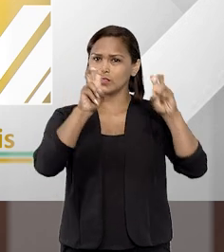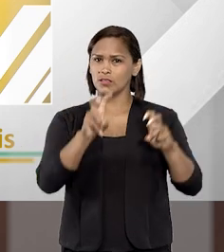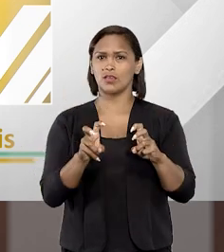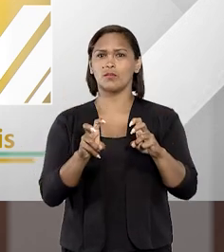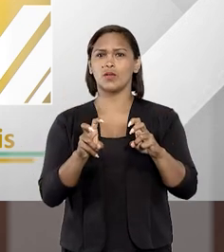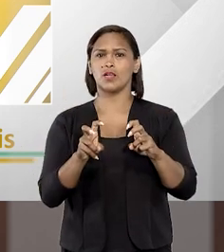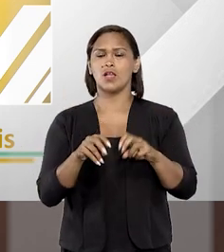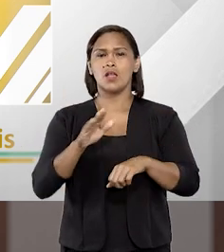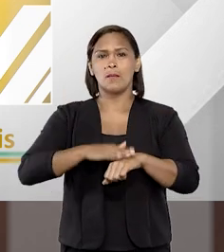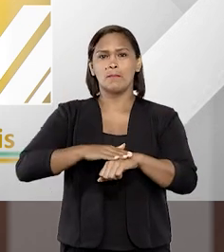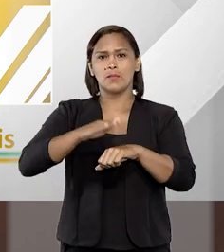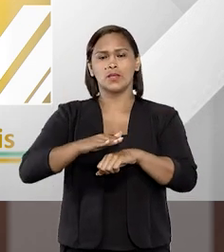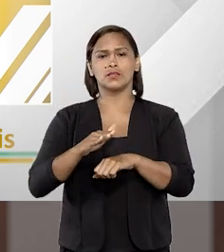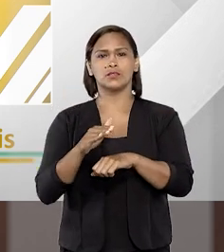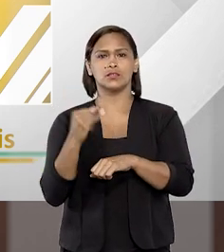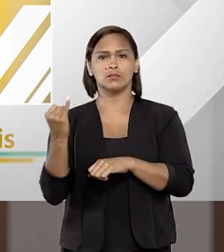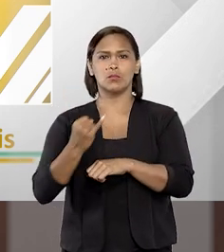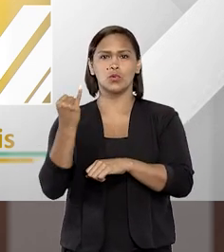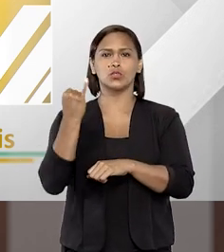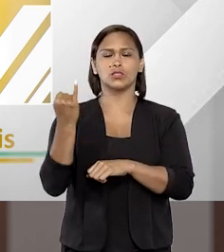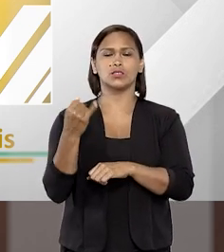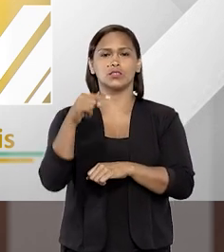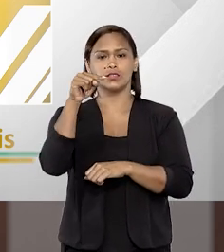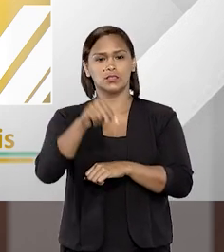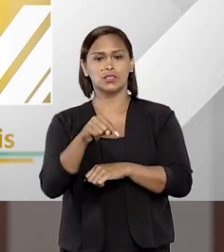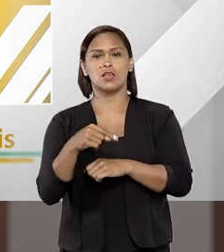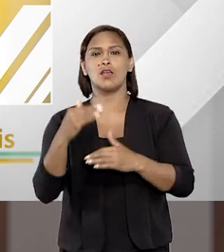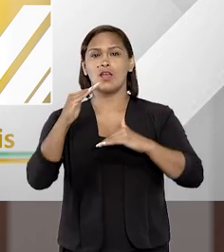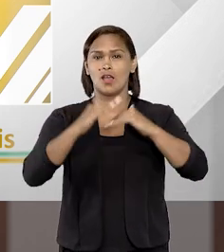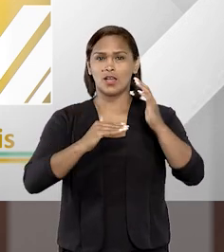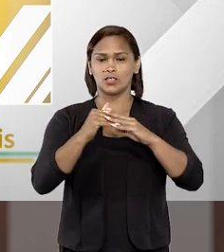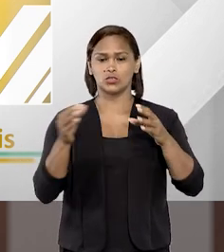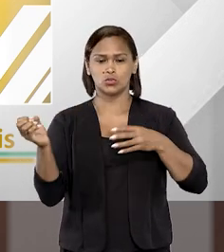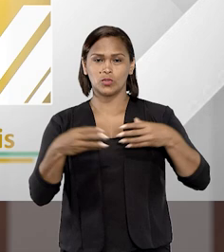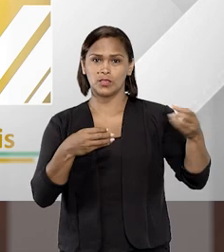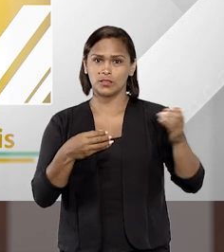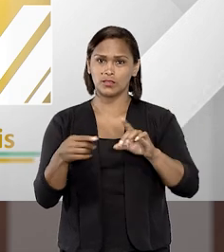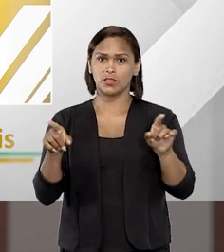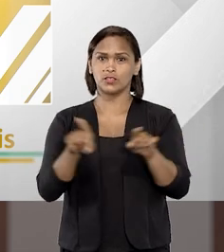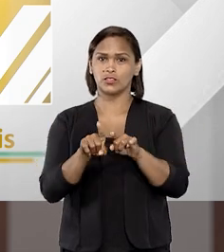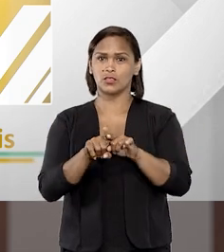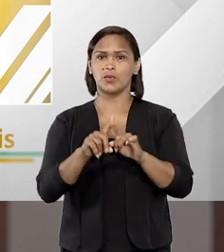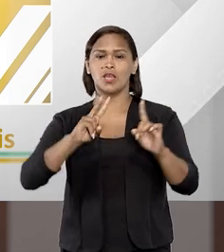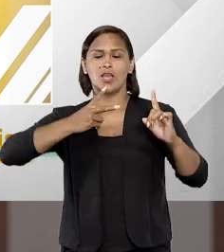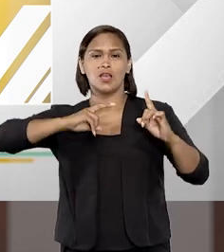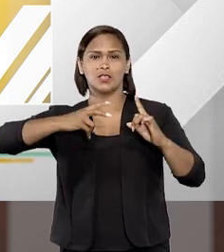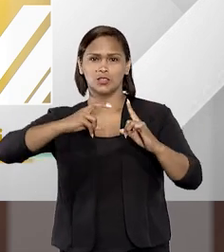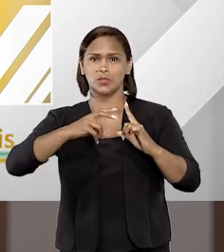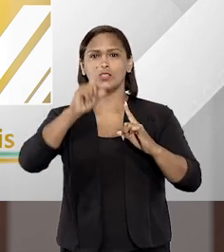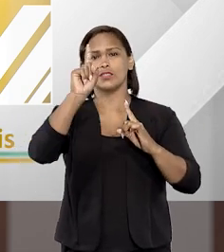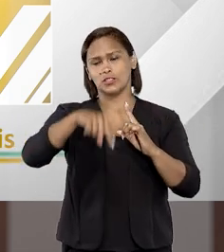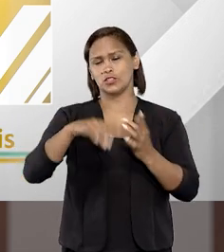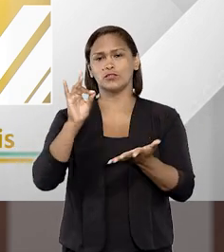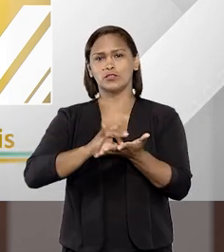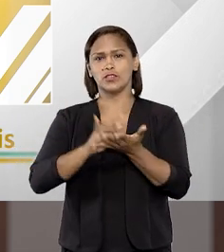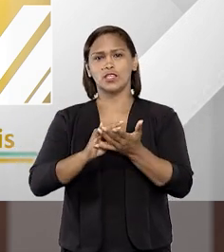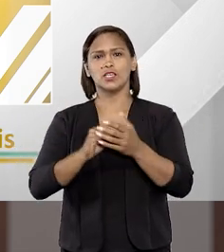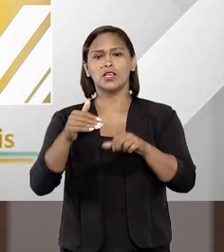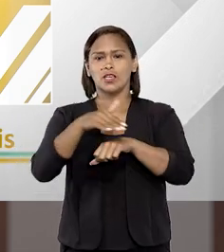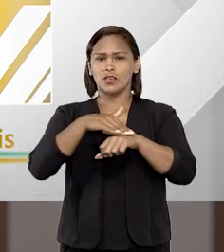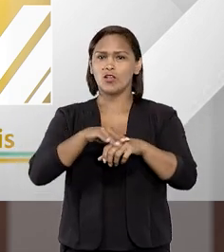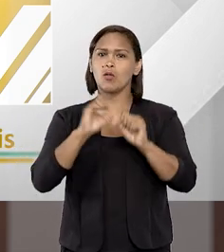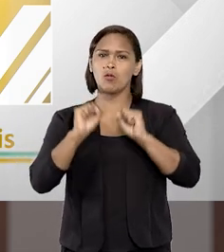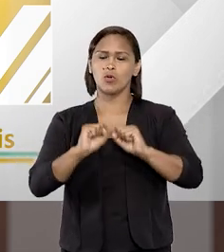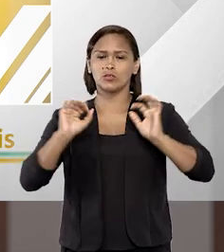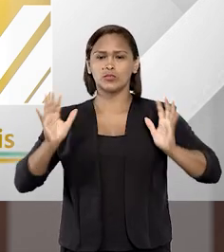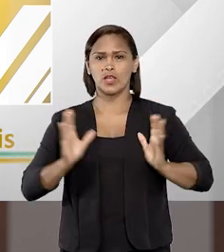dá mais não relevância e atualidade na expectativa de que realmente este debate